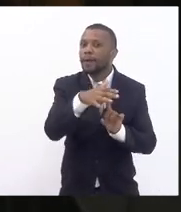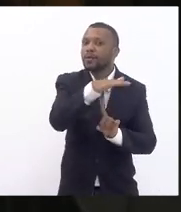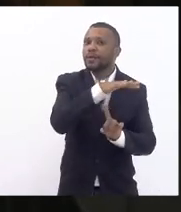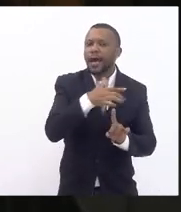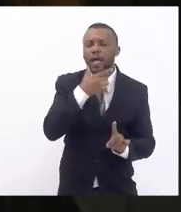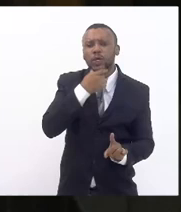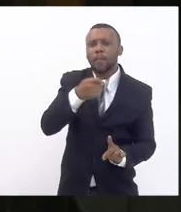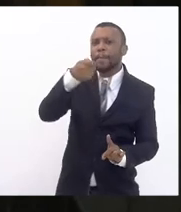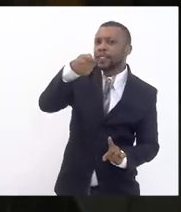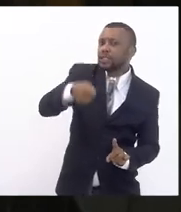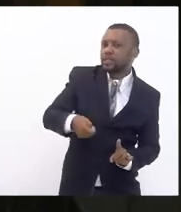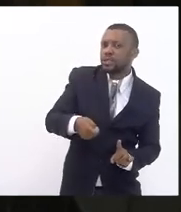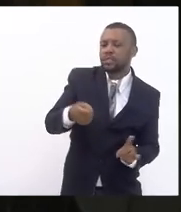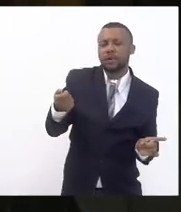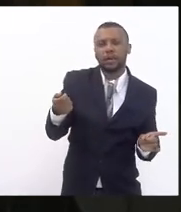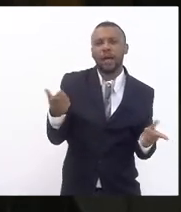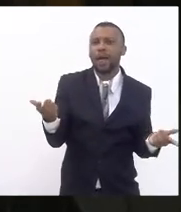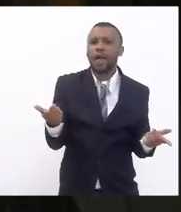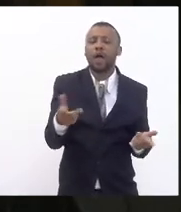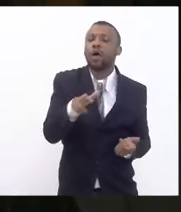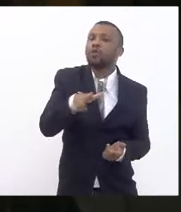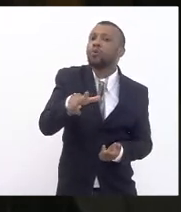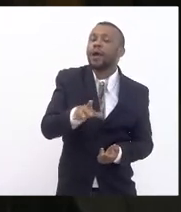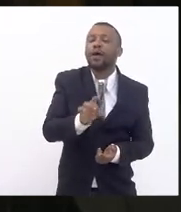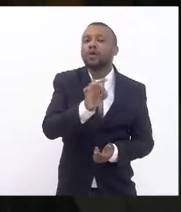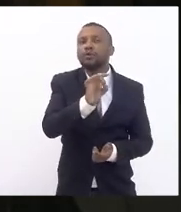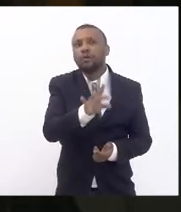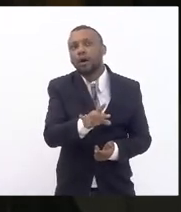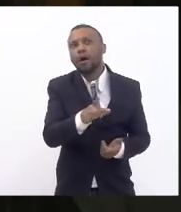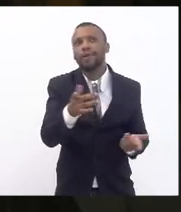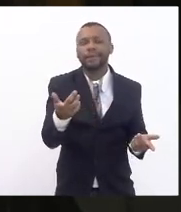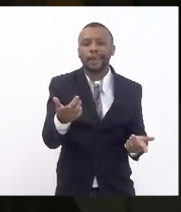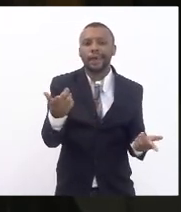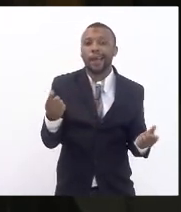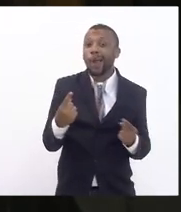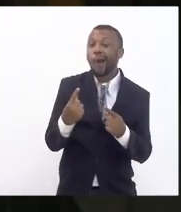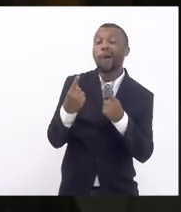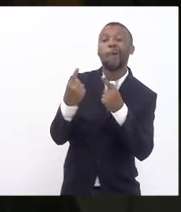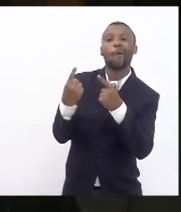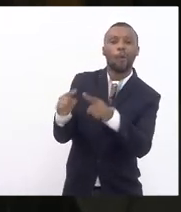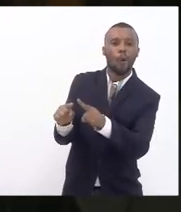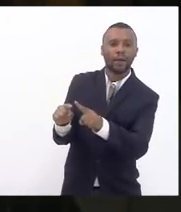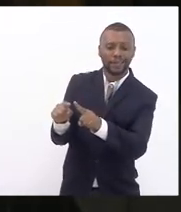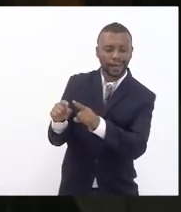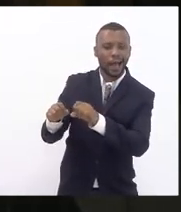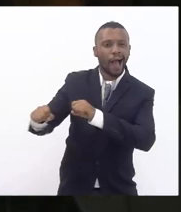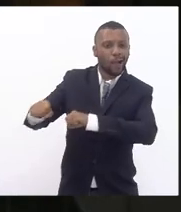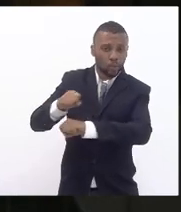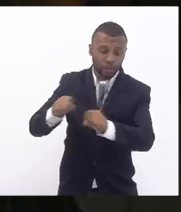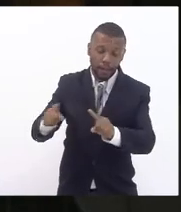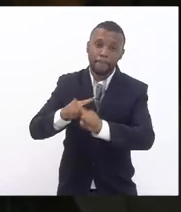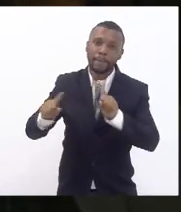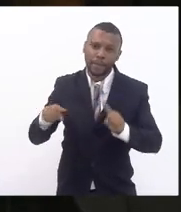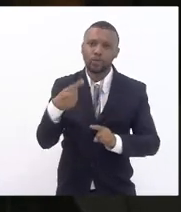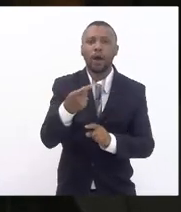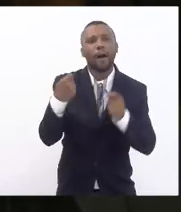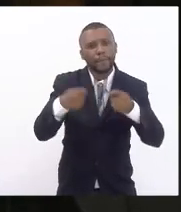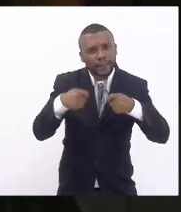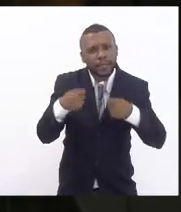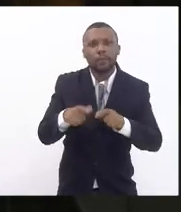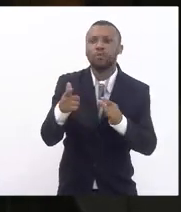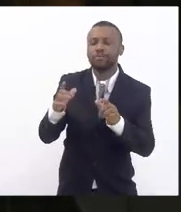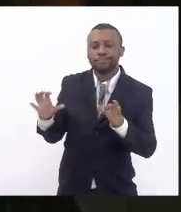é insuficiente, né, é insuficiente não ser machista, é necessário participar da luta antimachista, e numa sociedade racista